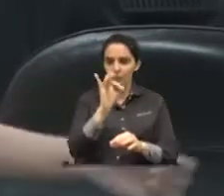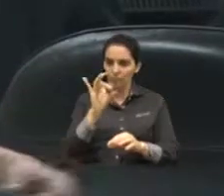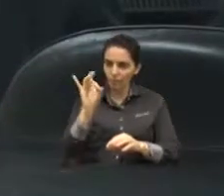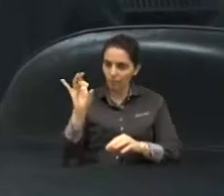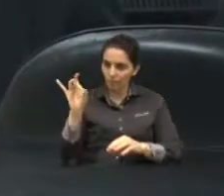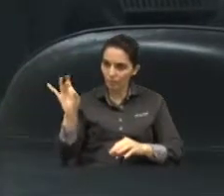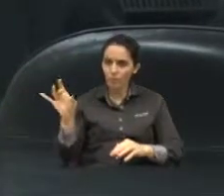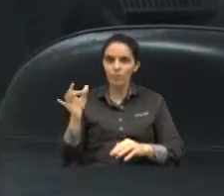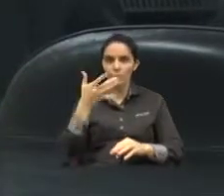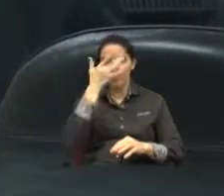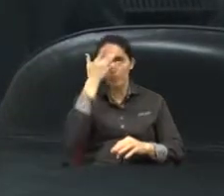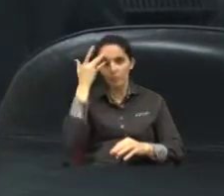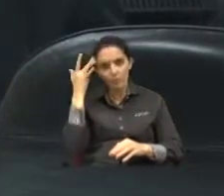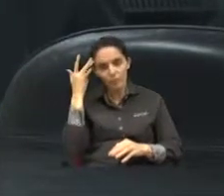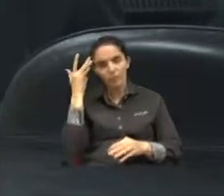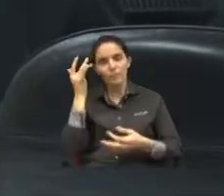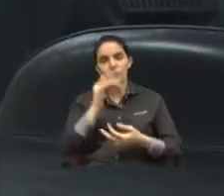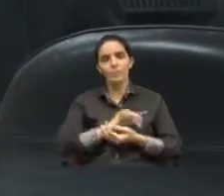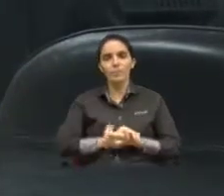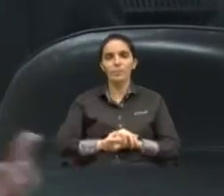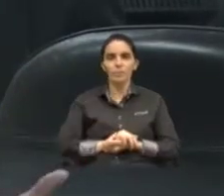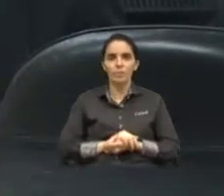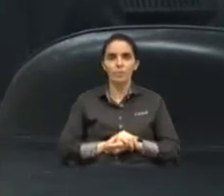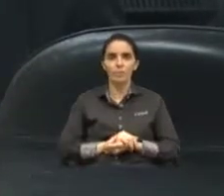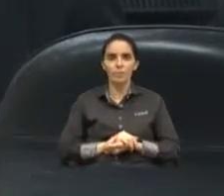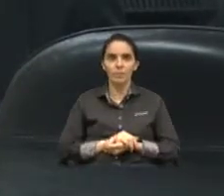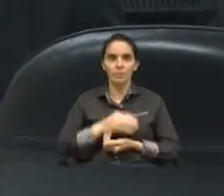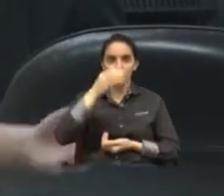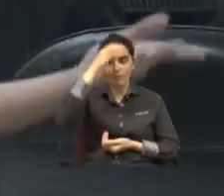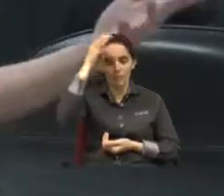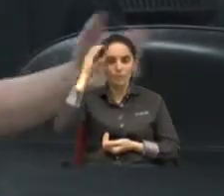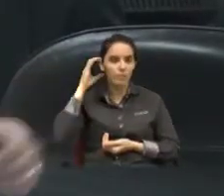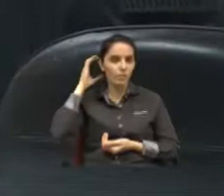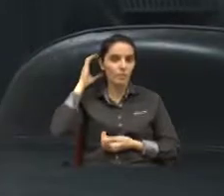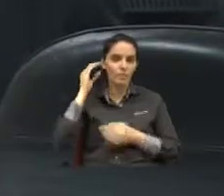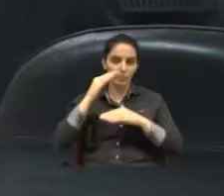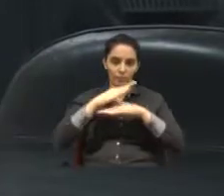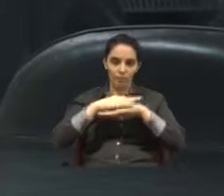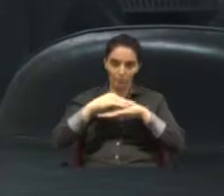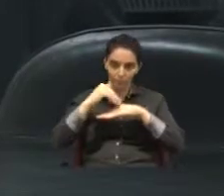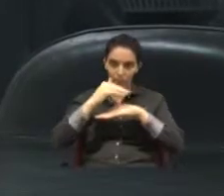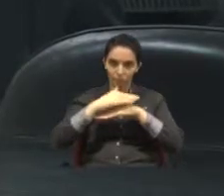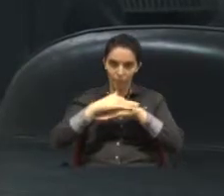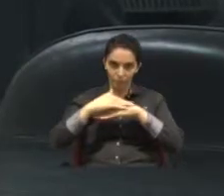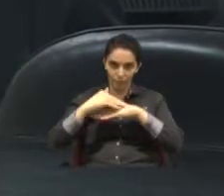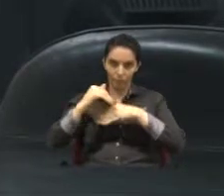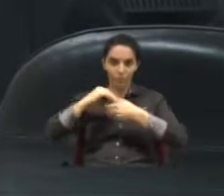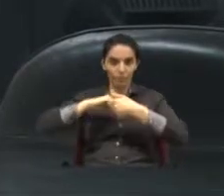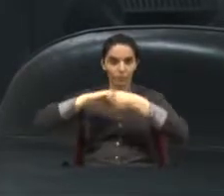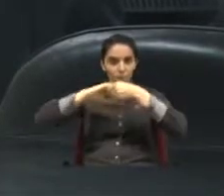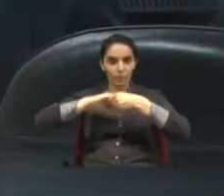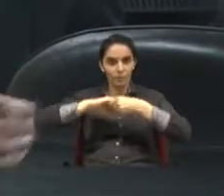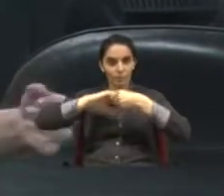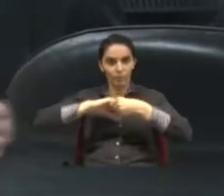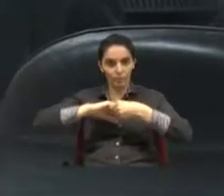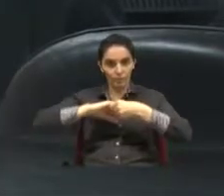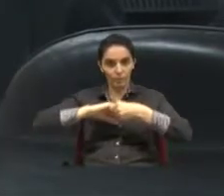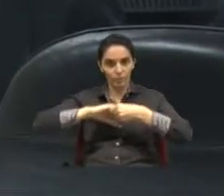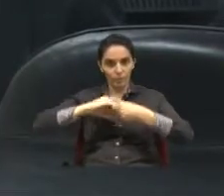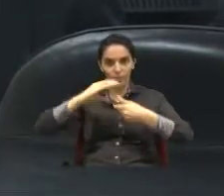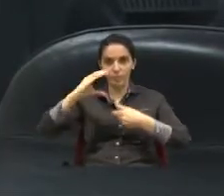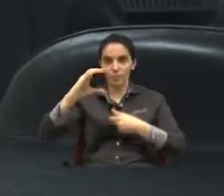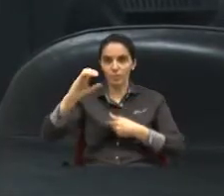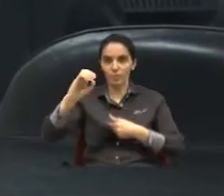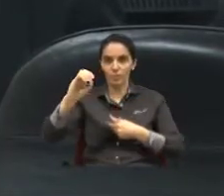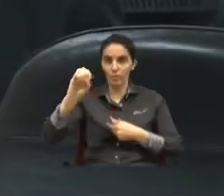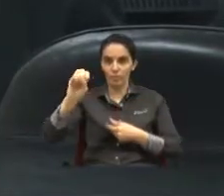contexto, a cada circunstância. Eu tenho um carinho especial e aqui eu faço os meus cumprimentos ao capitão Costa, ao